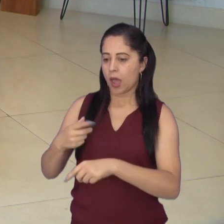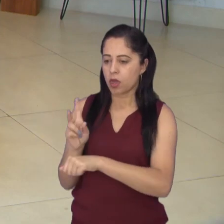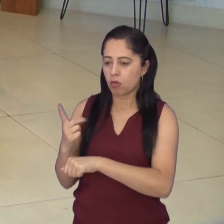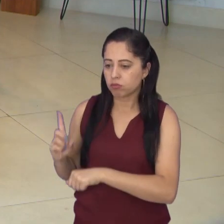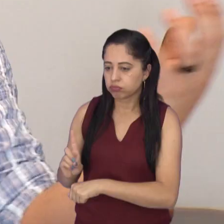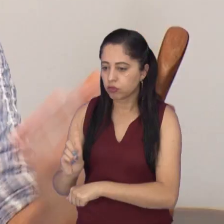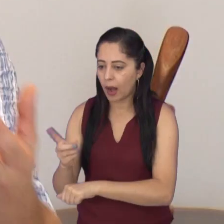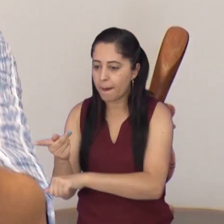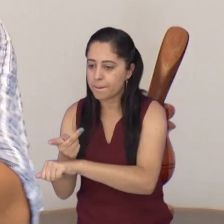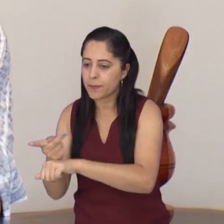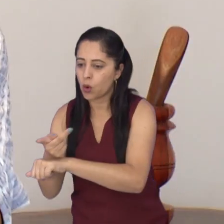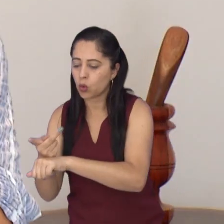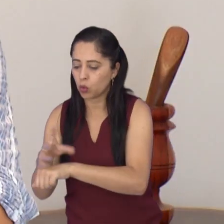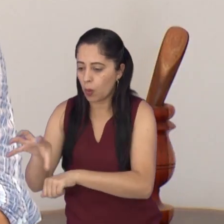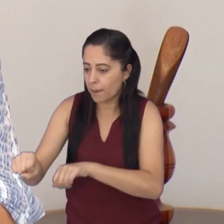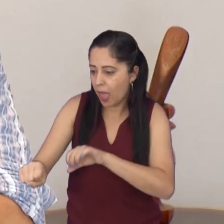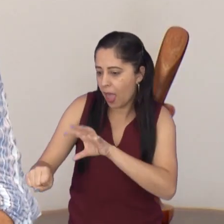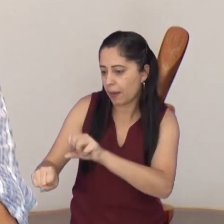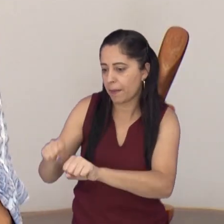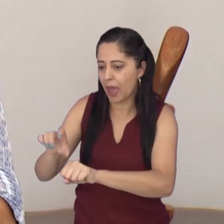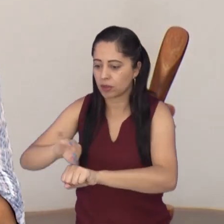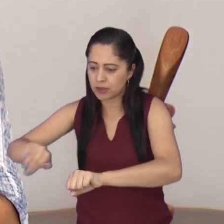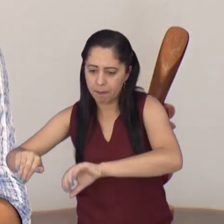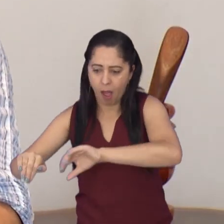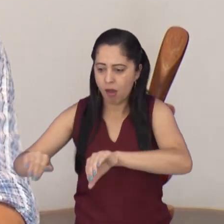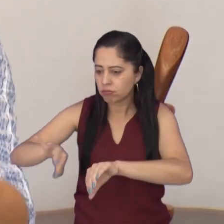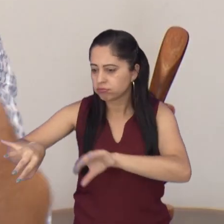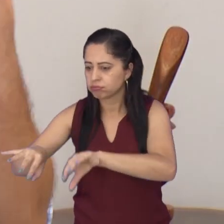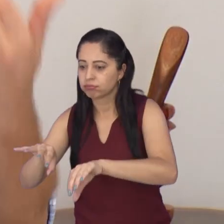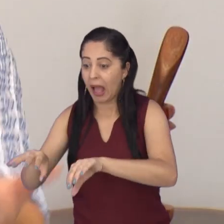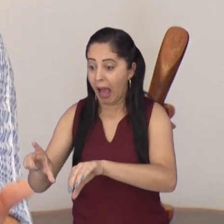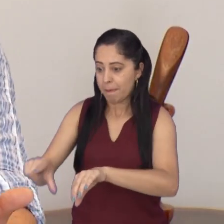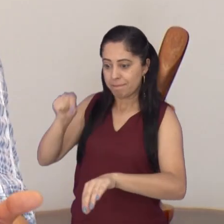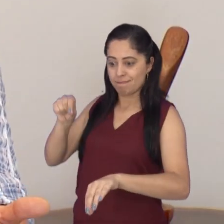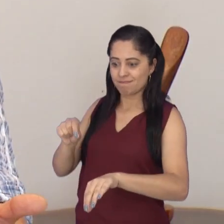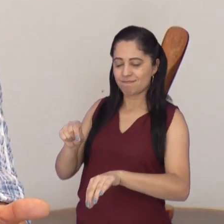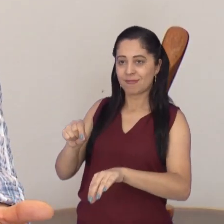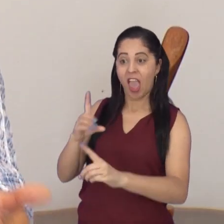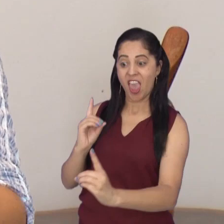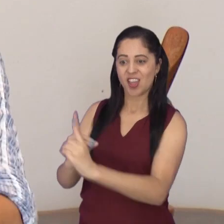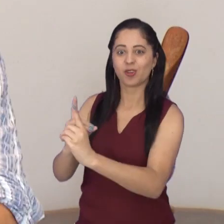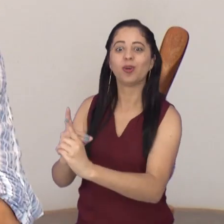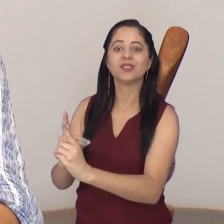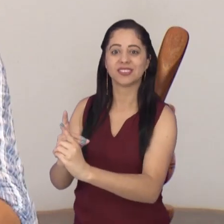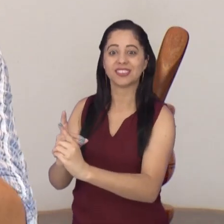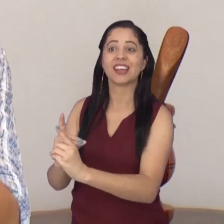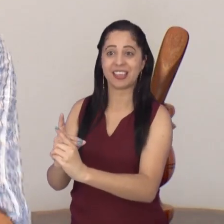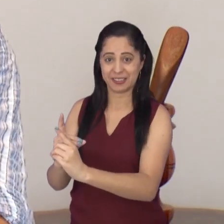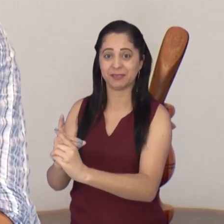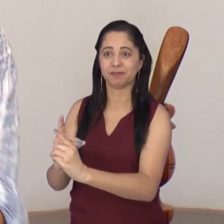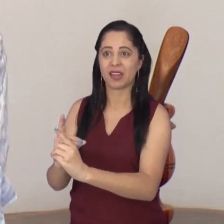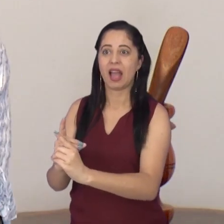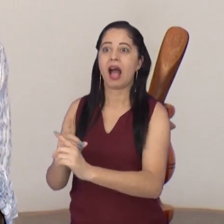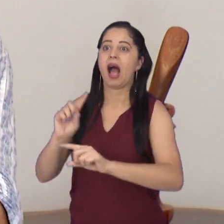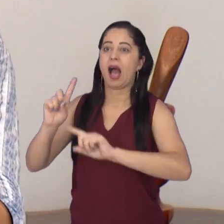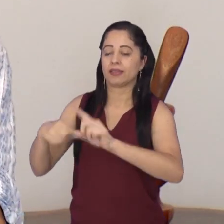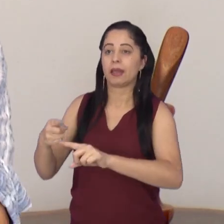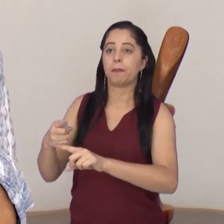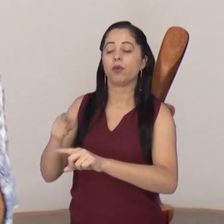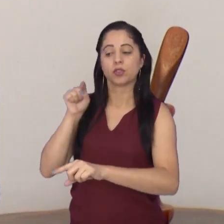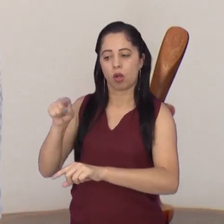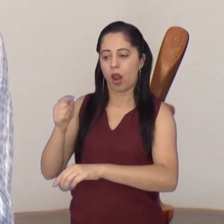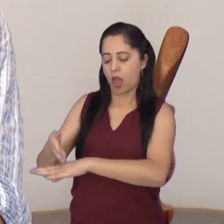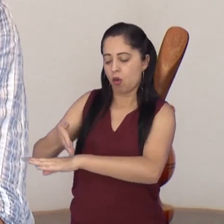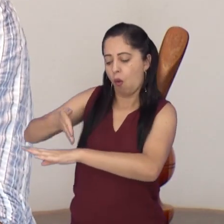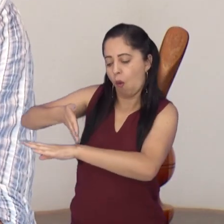procurando as melhores madeiras que vão ser utilizadas. A partir do momento que a gente acha a madeira, vem o processamento com a motosserra, lá